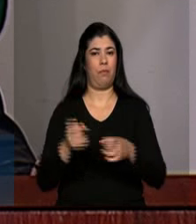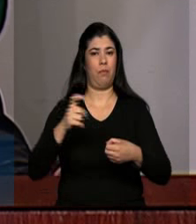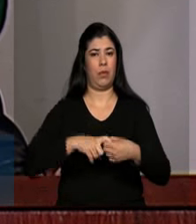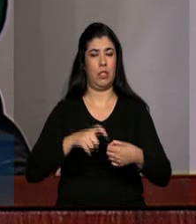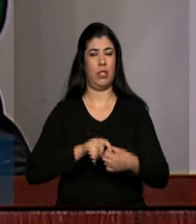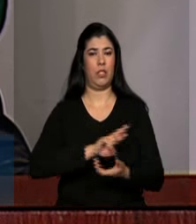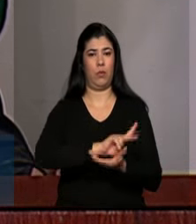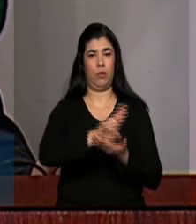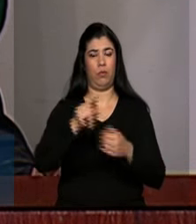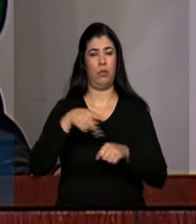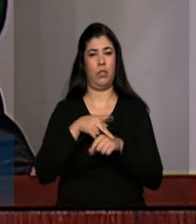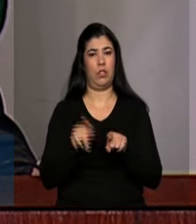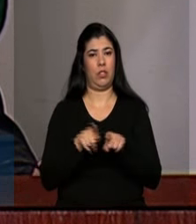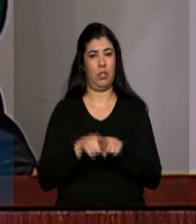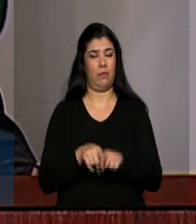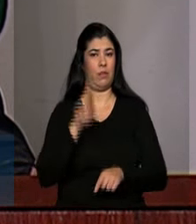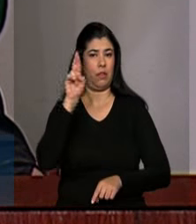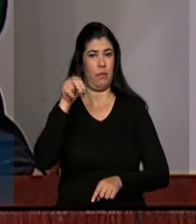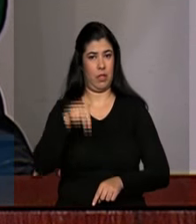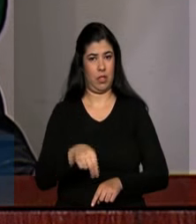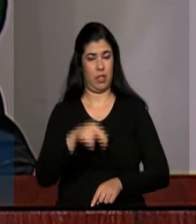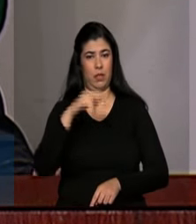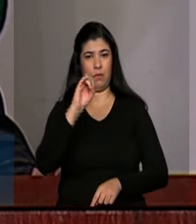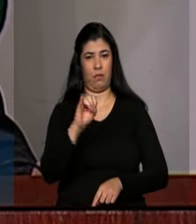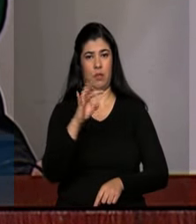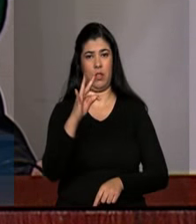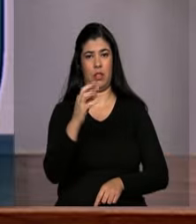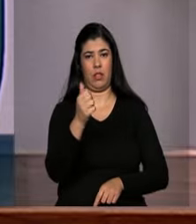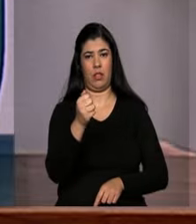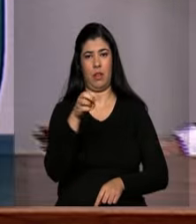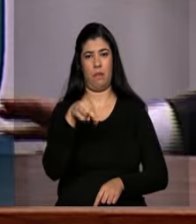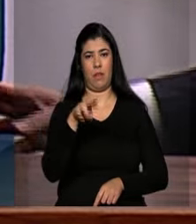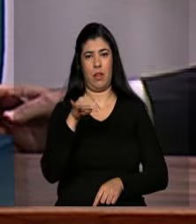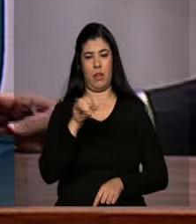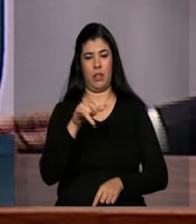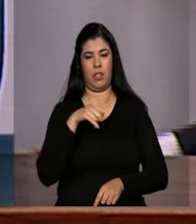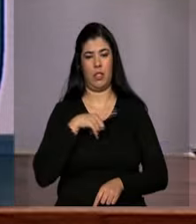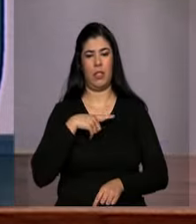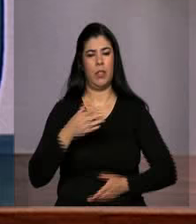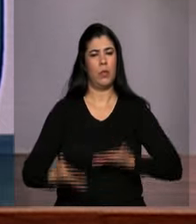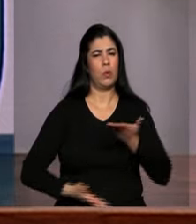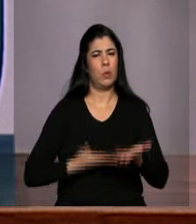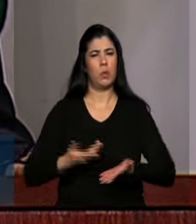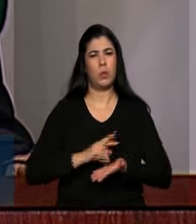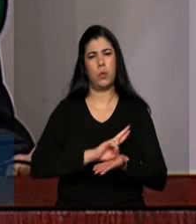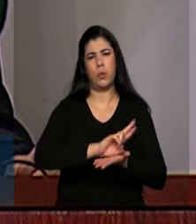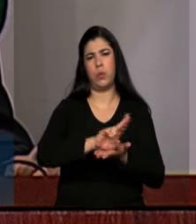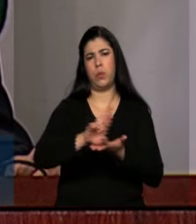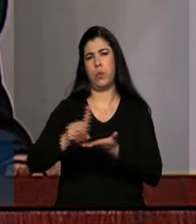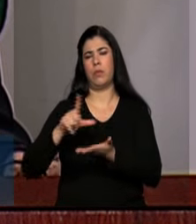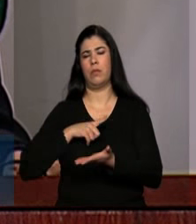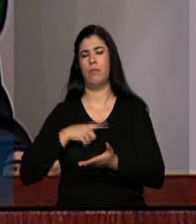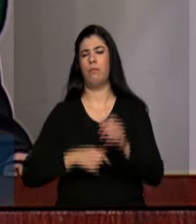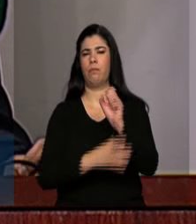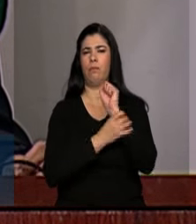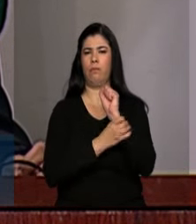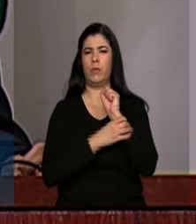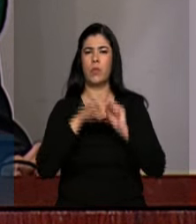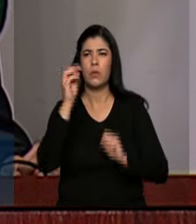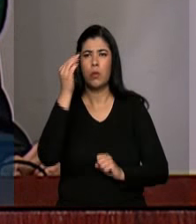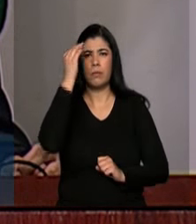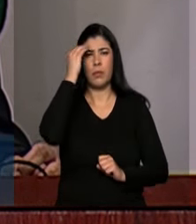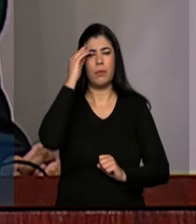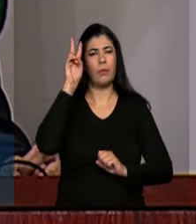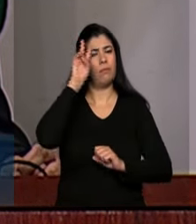Itamaraty. Sua extensa ficha de serviços prestados à nação certamente lhe assegura um lugar de realce na nossa memória